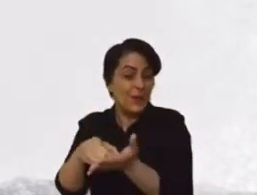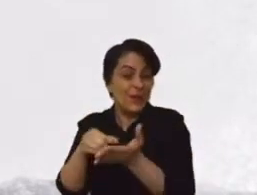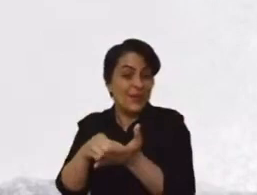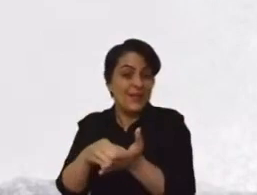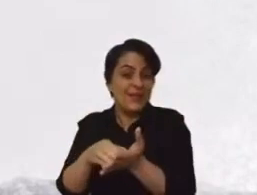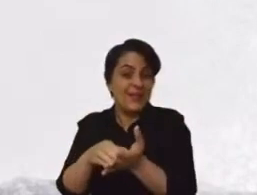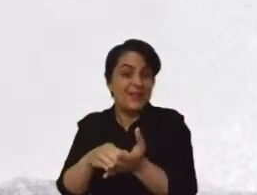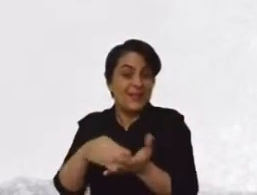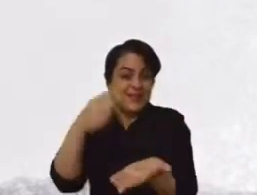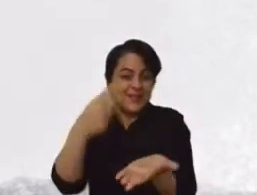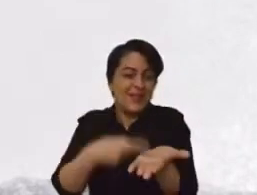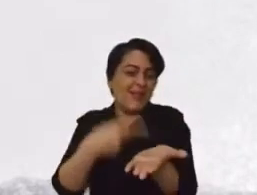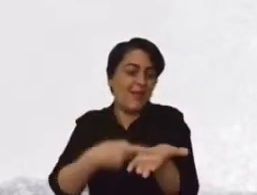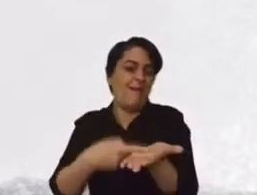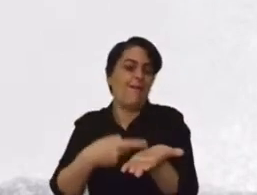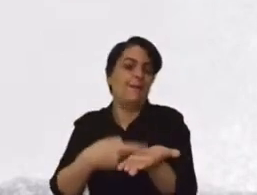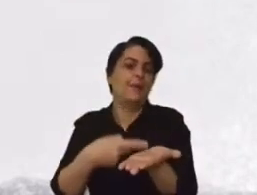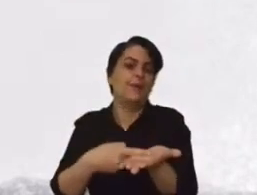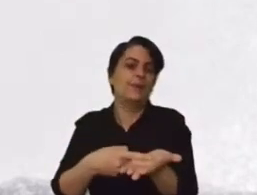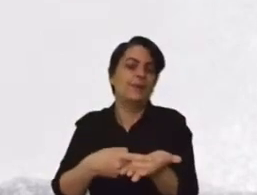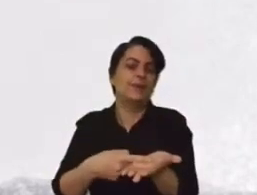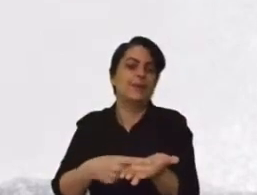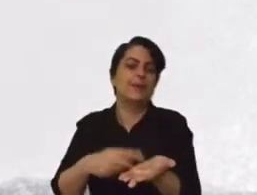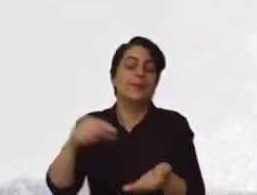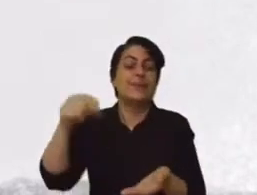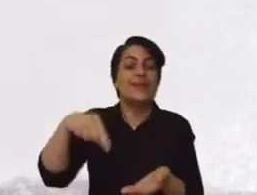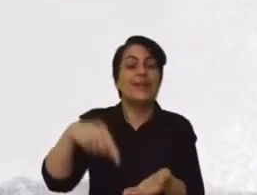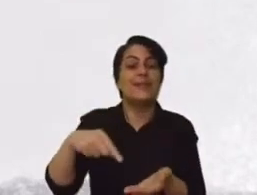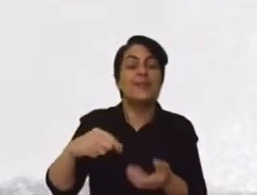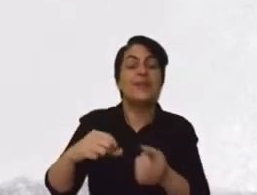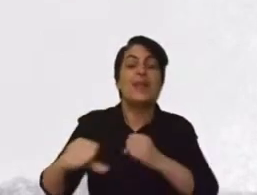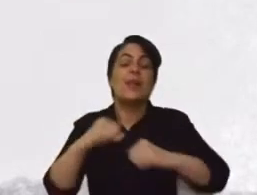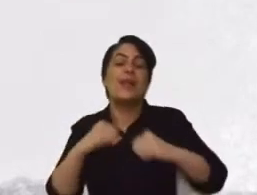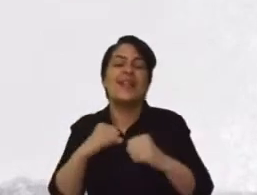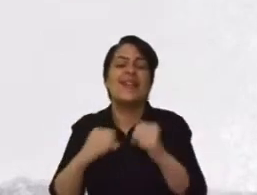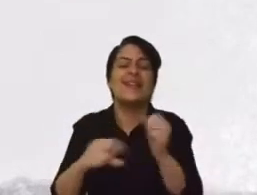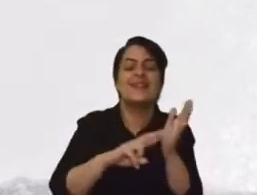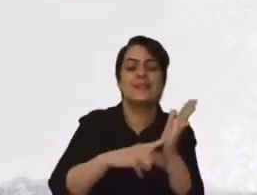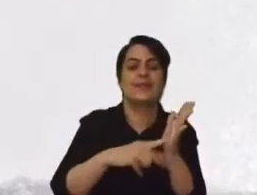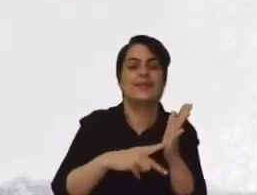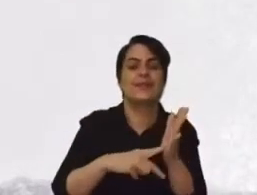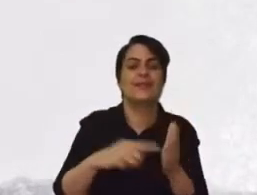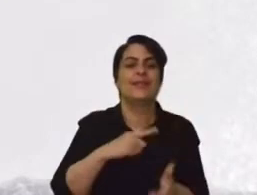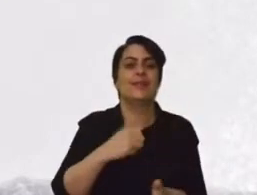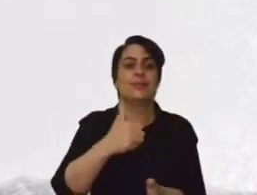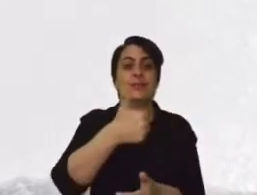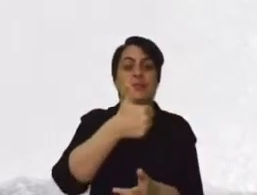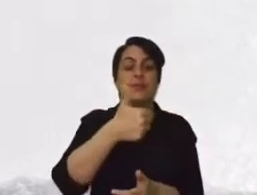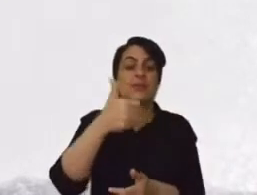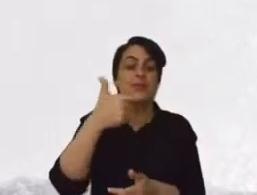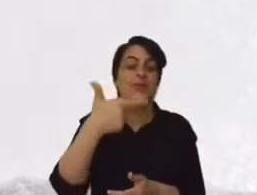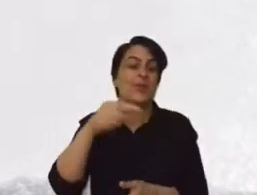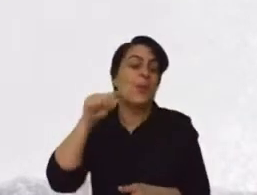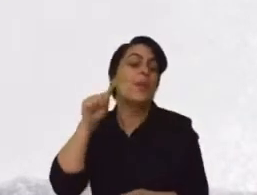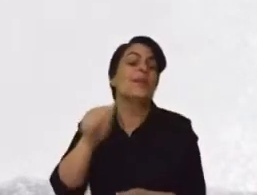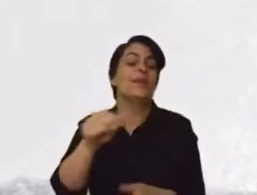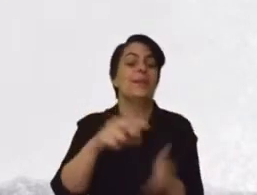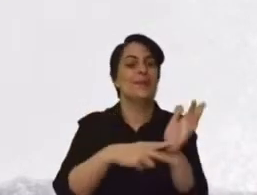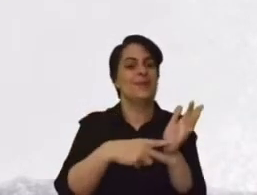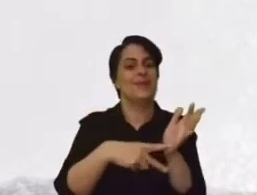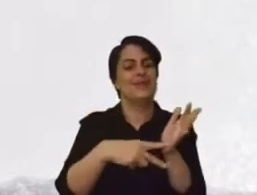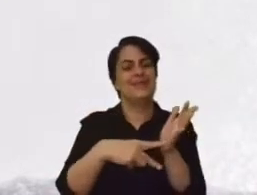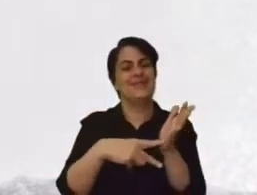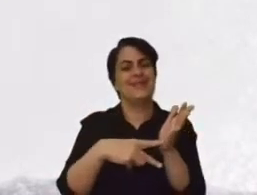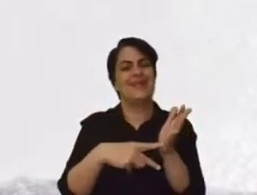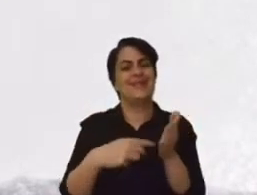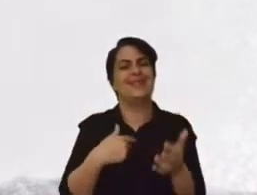a reorganização do movimento sindical brasileiro. Certo. Nós temos 12.500 sindicatos no Brasil, metade deles aqui, estou sendo muito generoso,